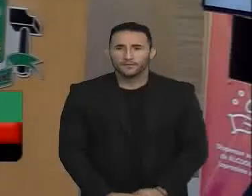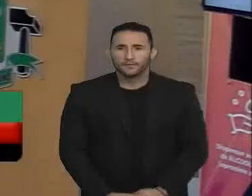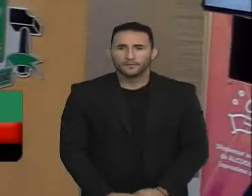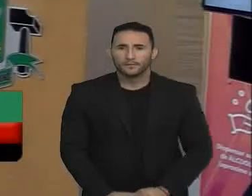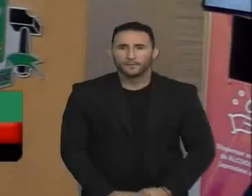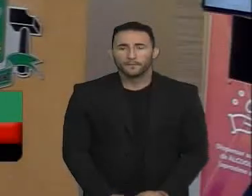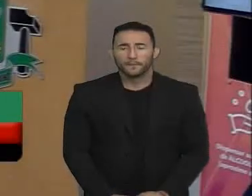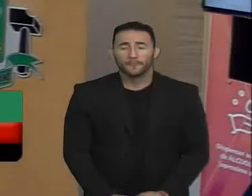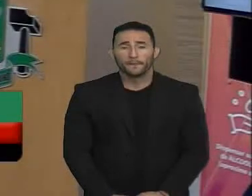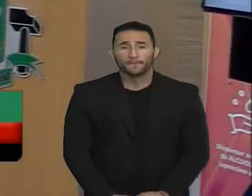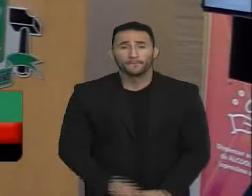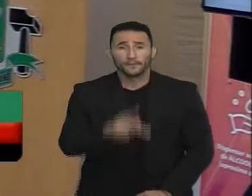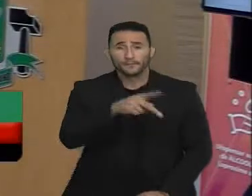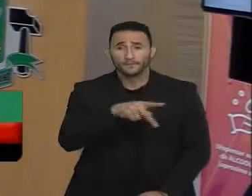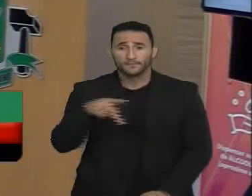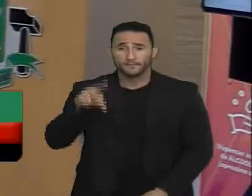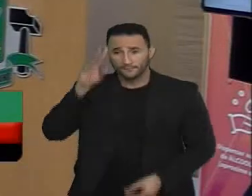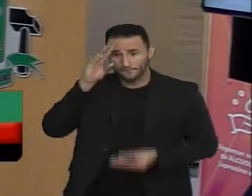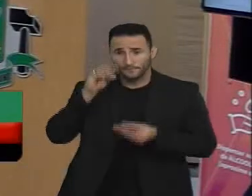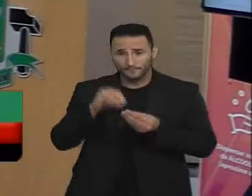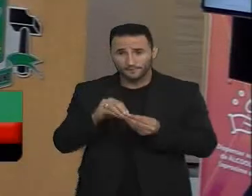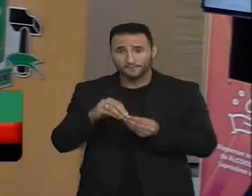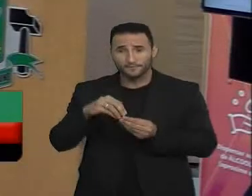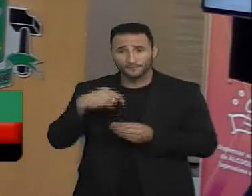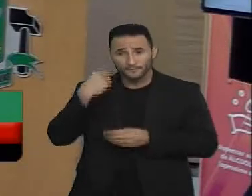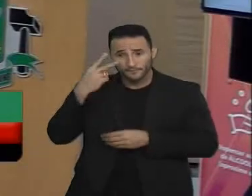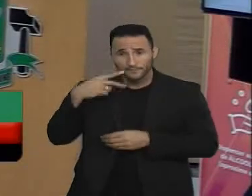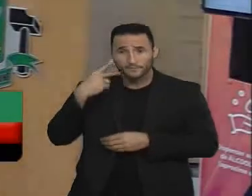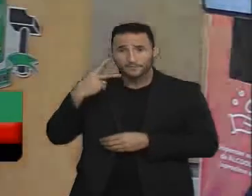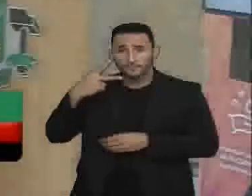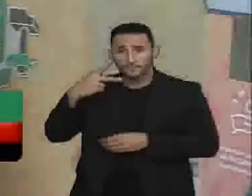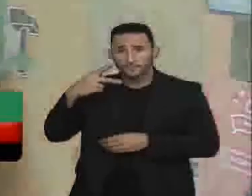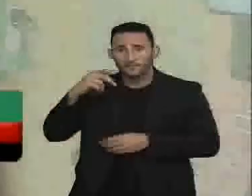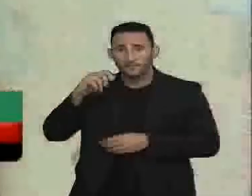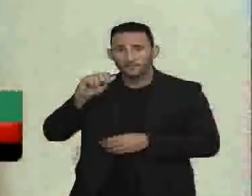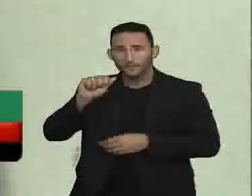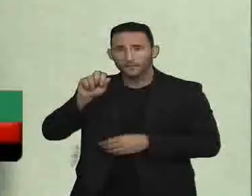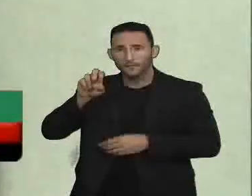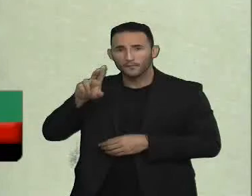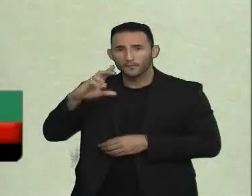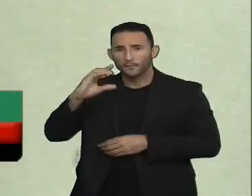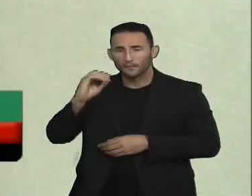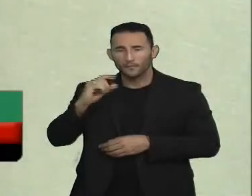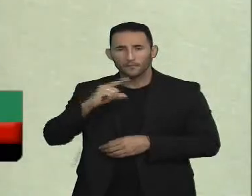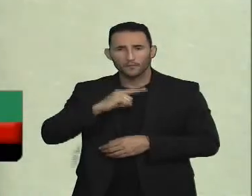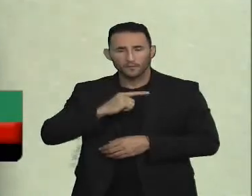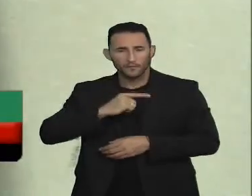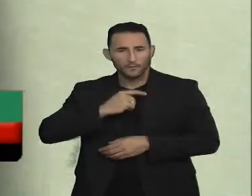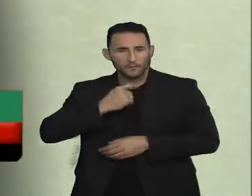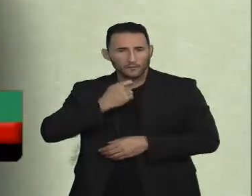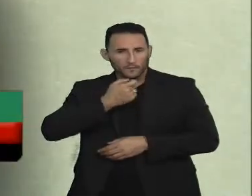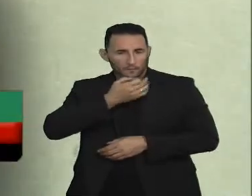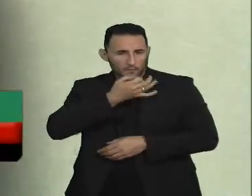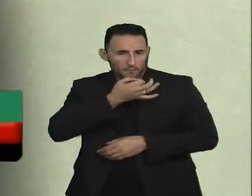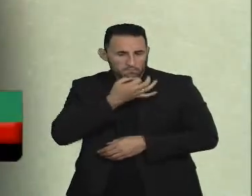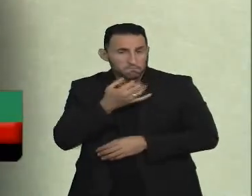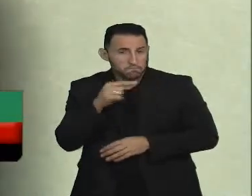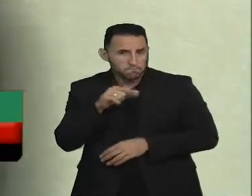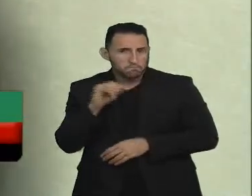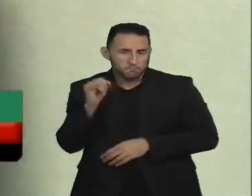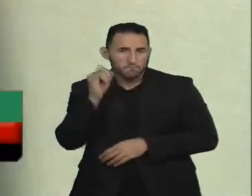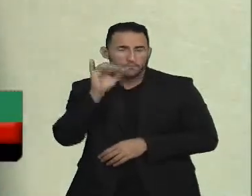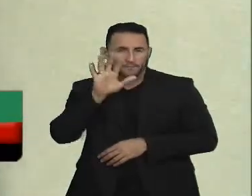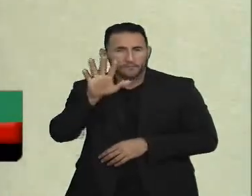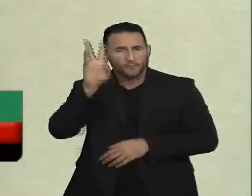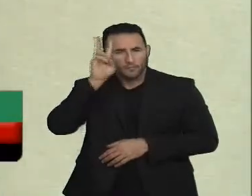Senhor presidente, só para eu concluir, o vereador Paulo Júnior também tem uma importante colocação aqui, senhor presidente, mas é bem lembrado por Vossa